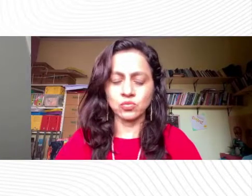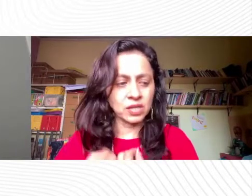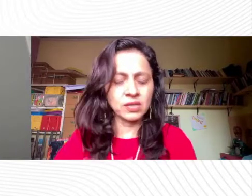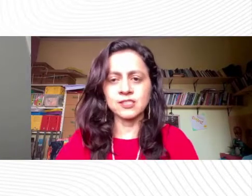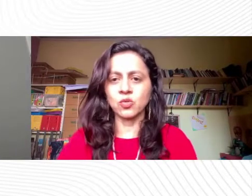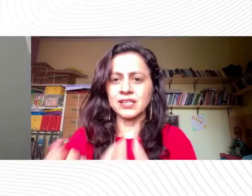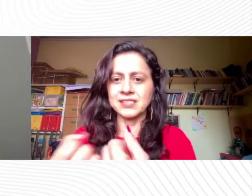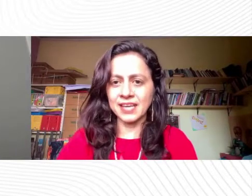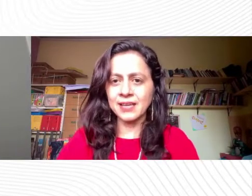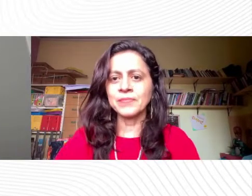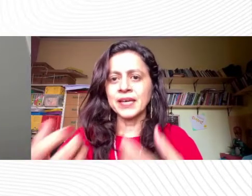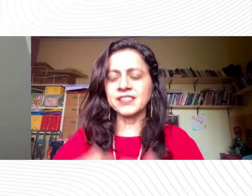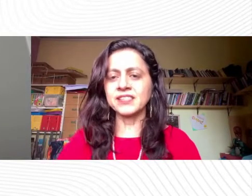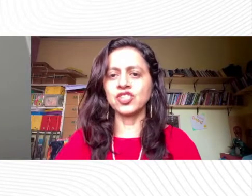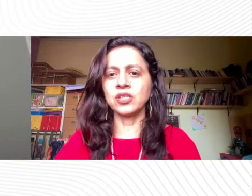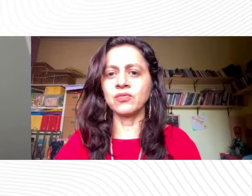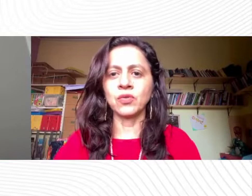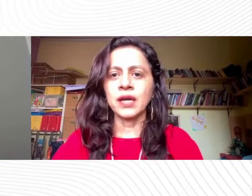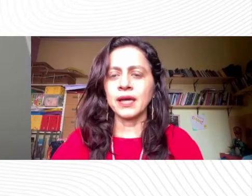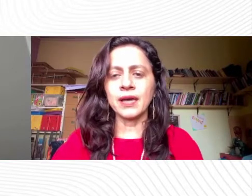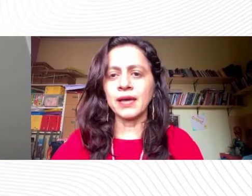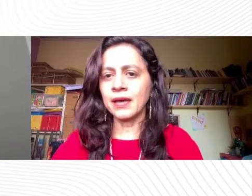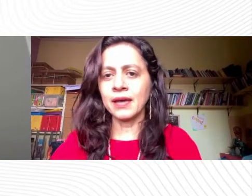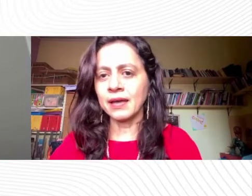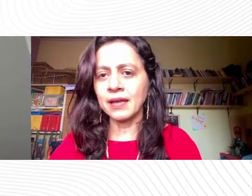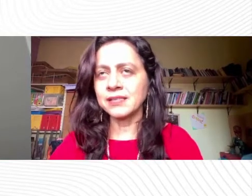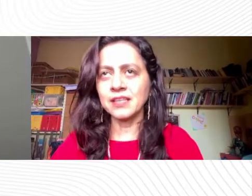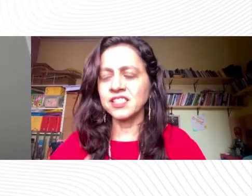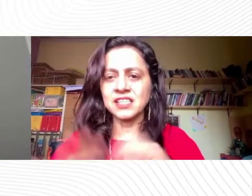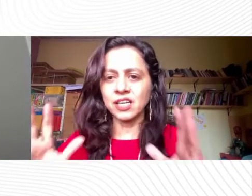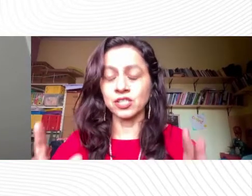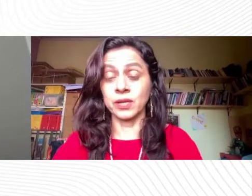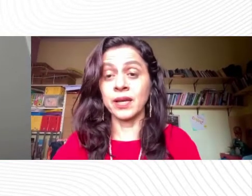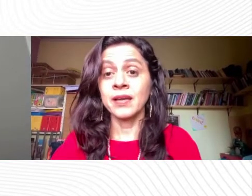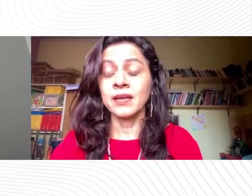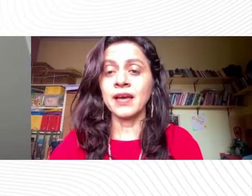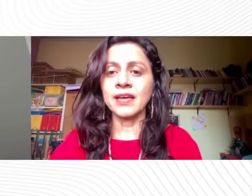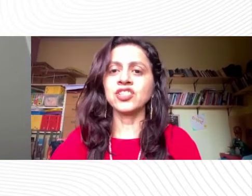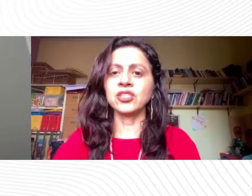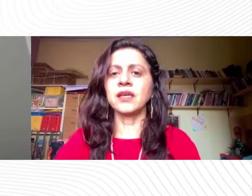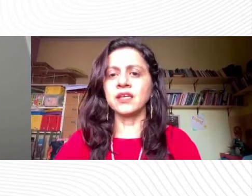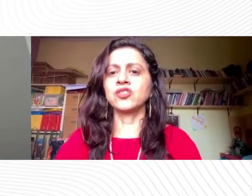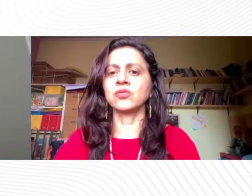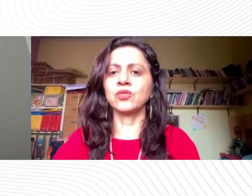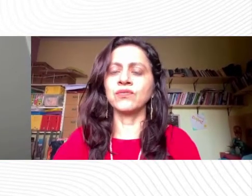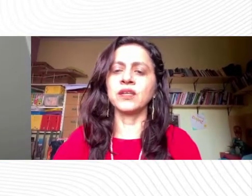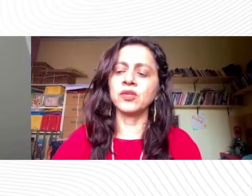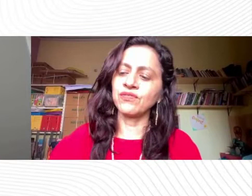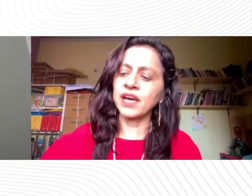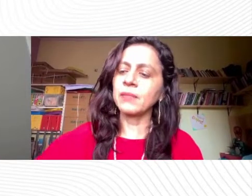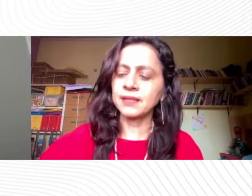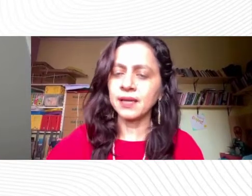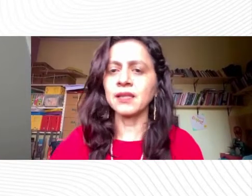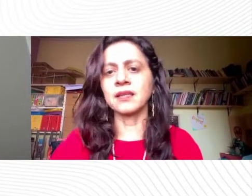adolescentes, os adolescentes, quando eles têm esse incentivo, eles deslancham, né? E aí a gente tem isso, sem dúvida nenhuma,